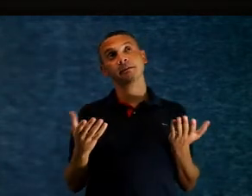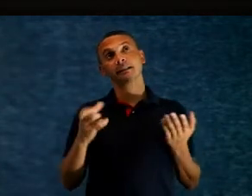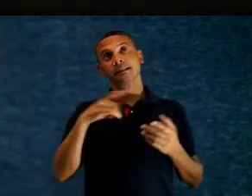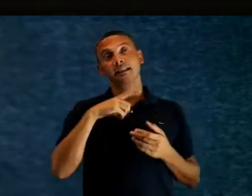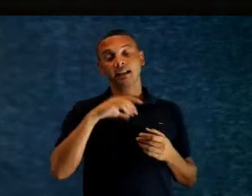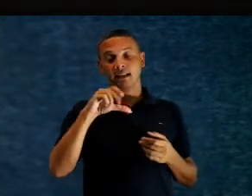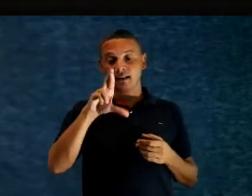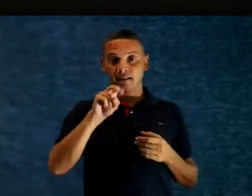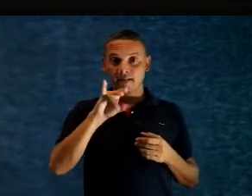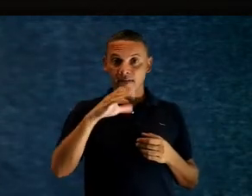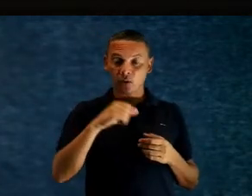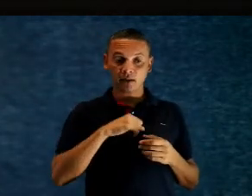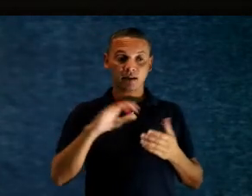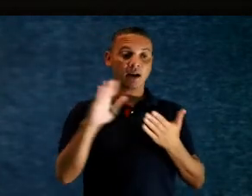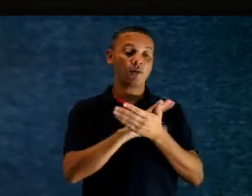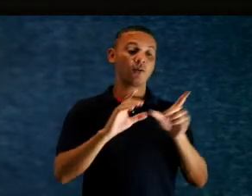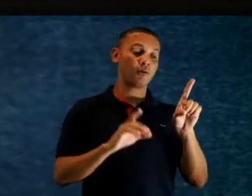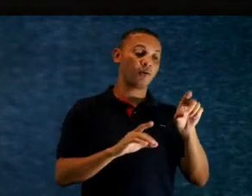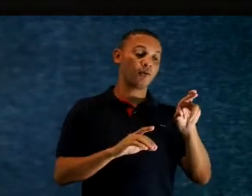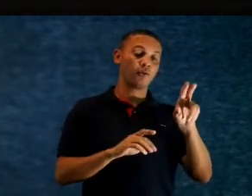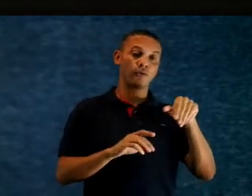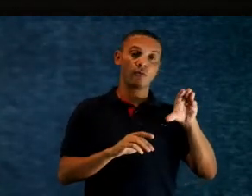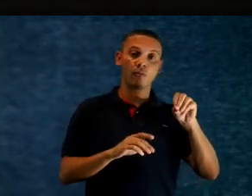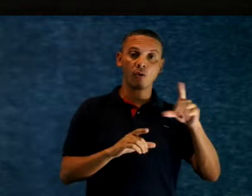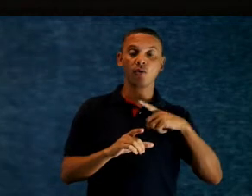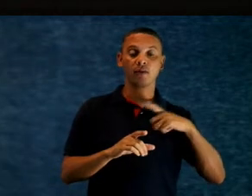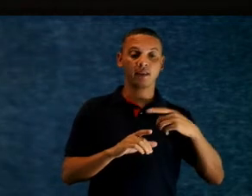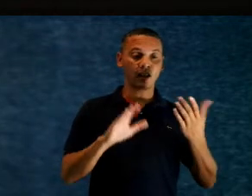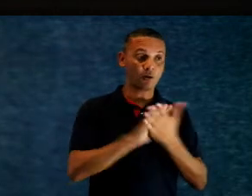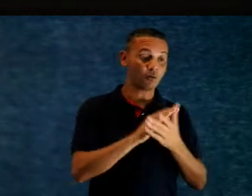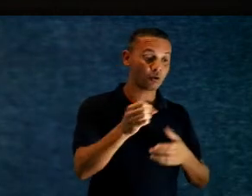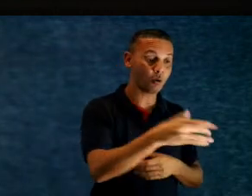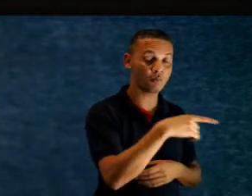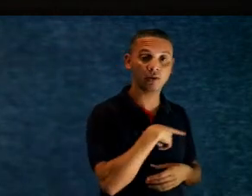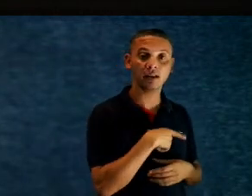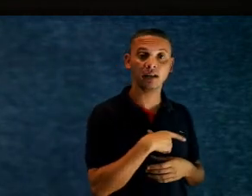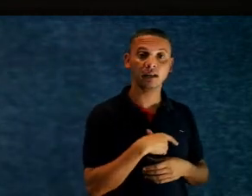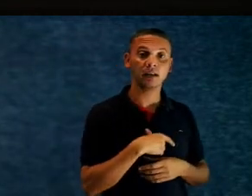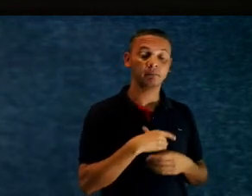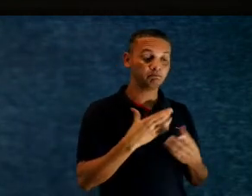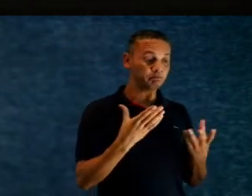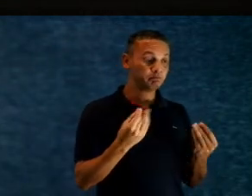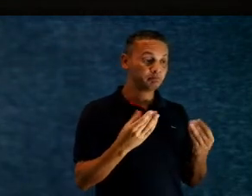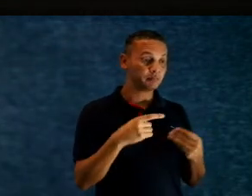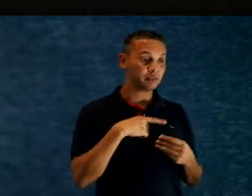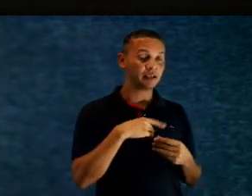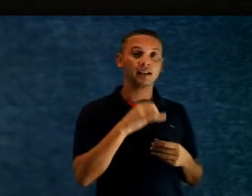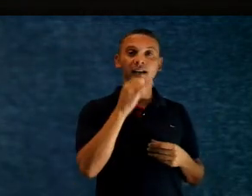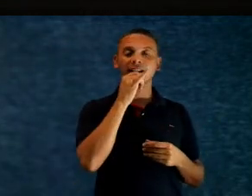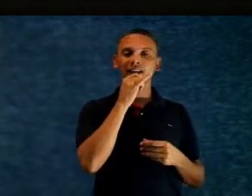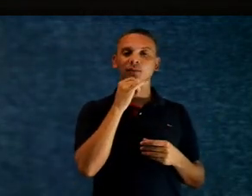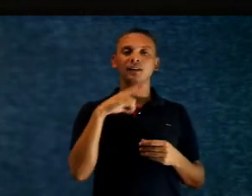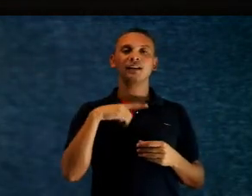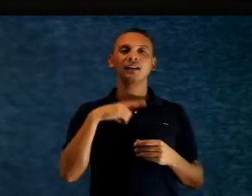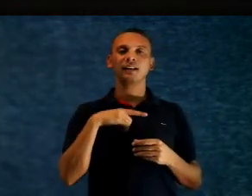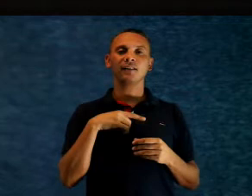Dilma Rousseff, o Pedro Augusto me mandou uma crônica, disse, olha, Caminha, coisa interessante, eu encontrei, mexendo nos